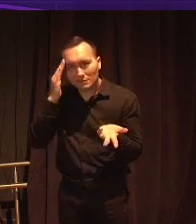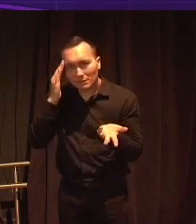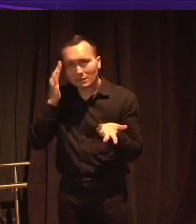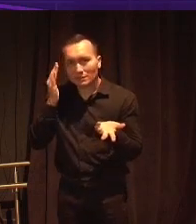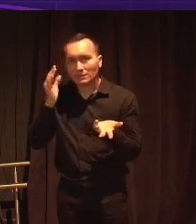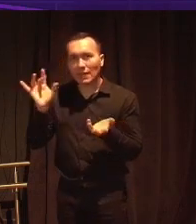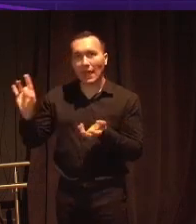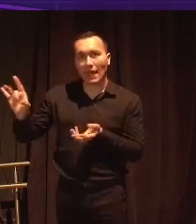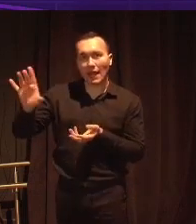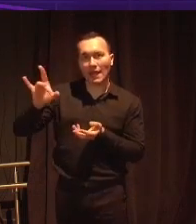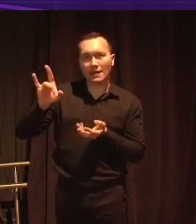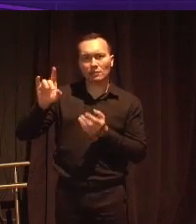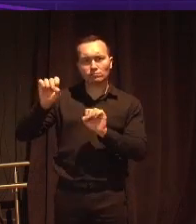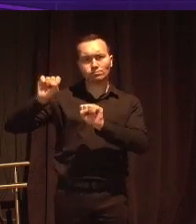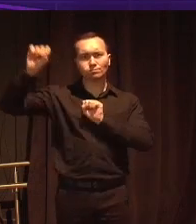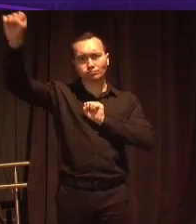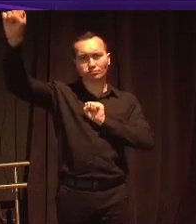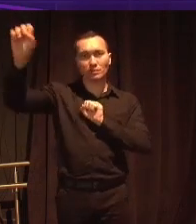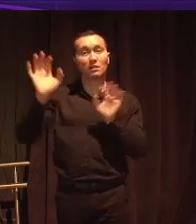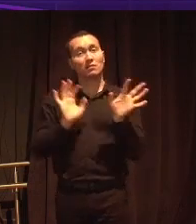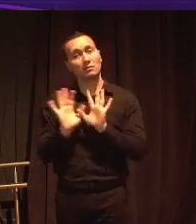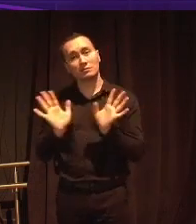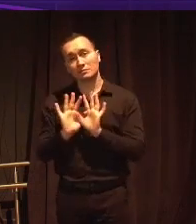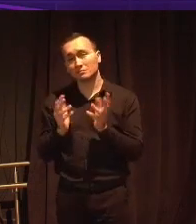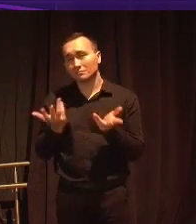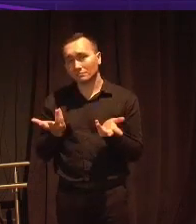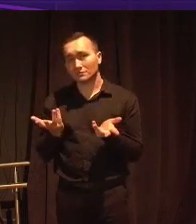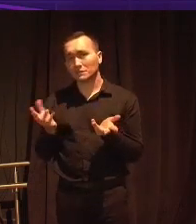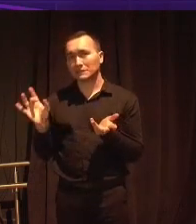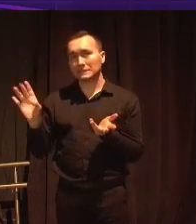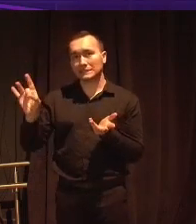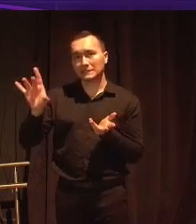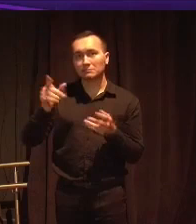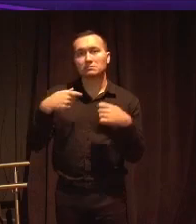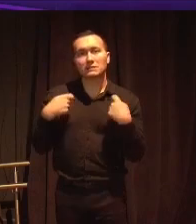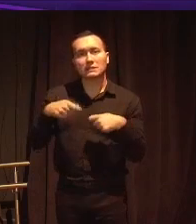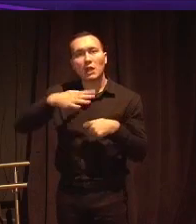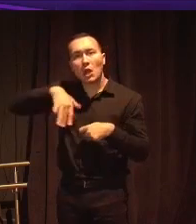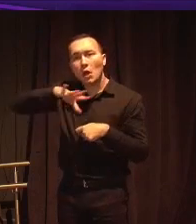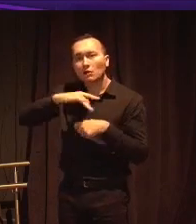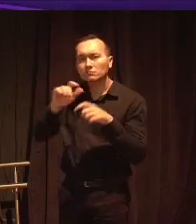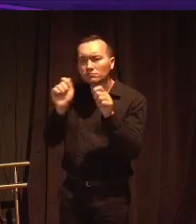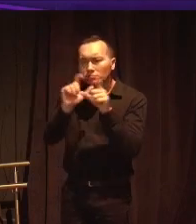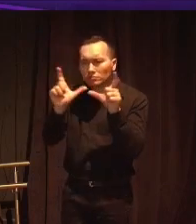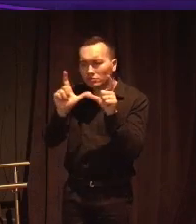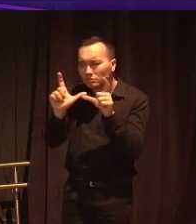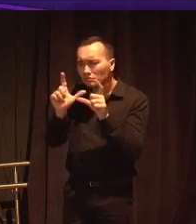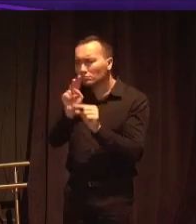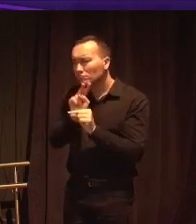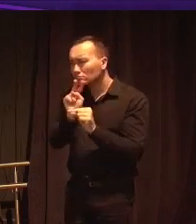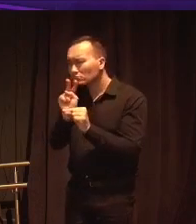os cantos, né? Então, é super importante esse radar para a gente estar sempre atento